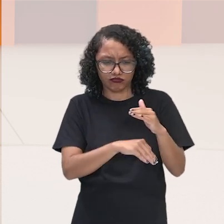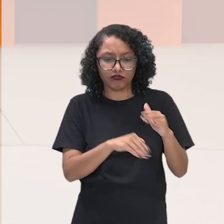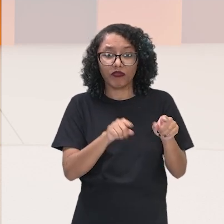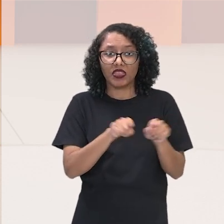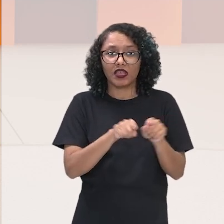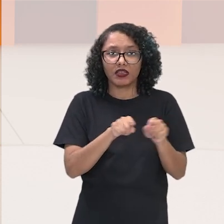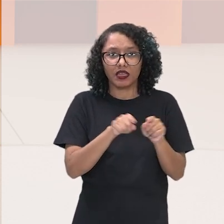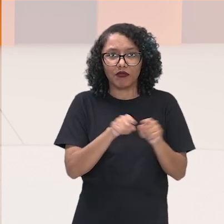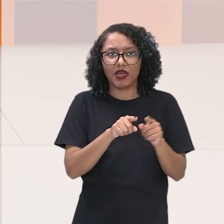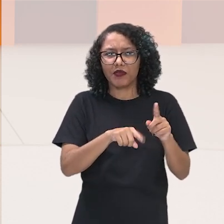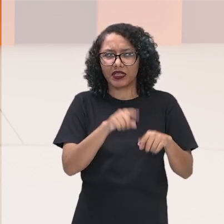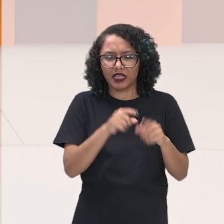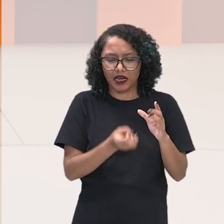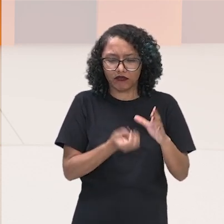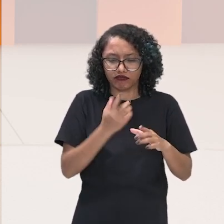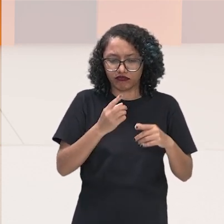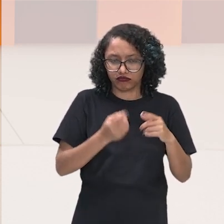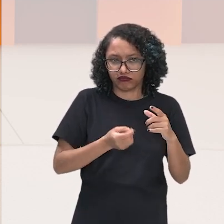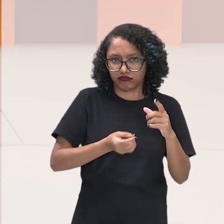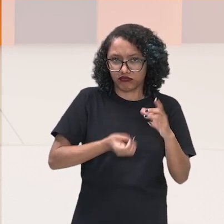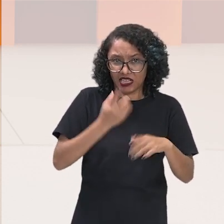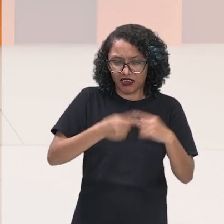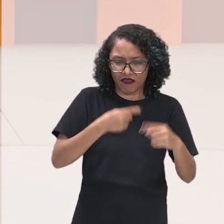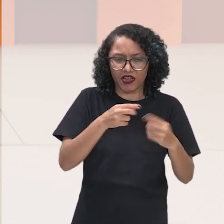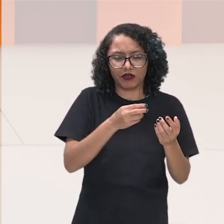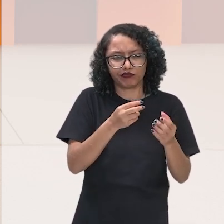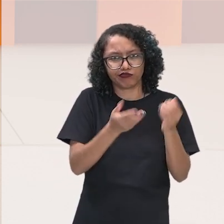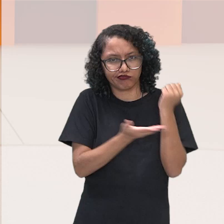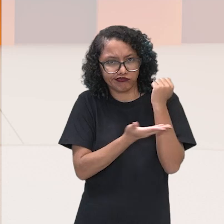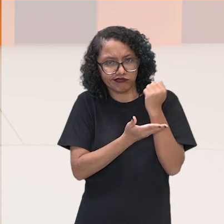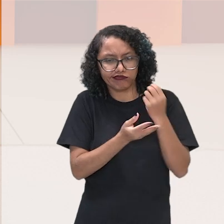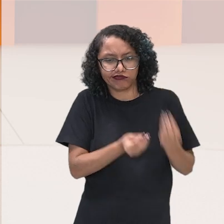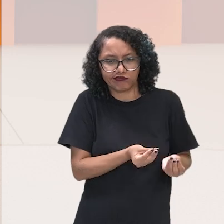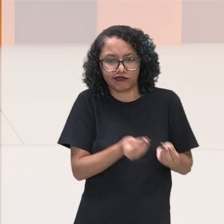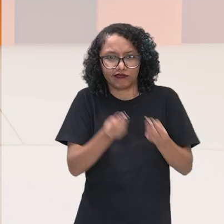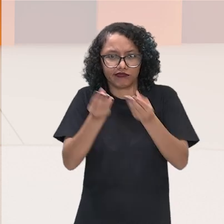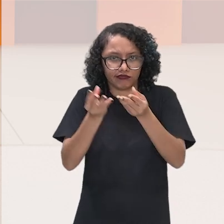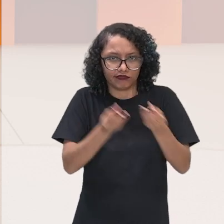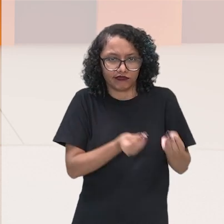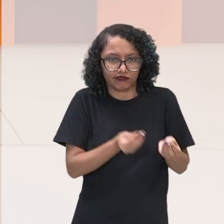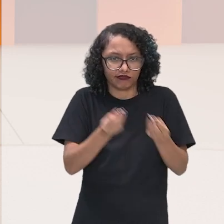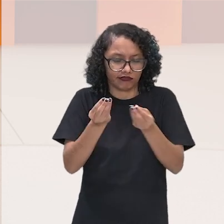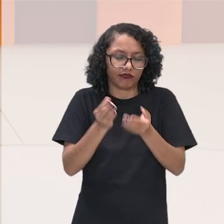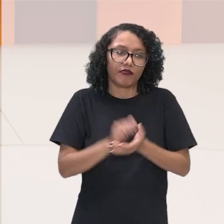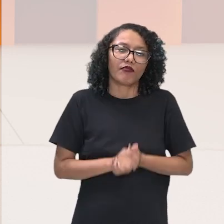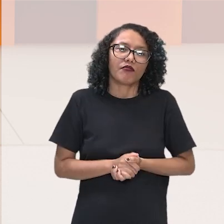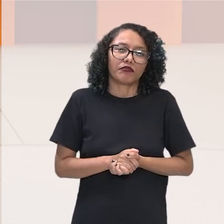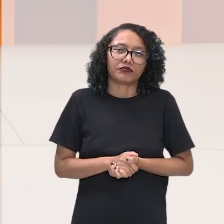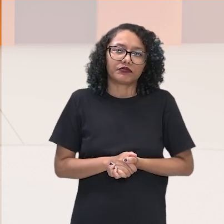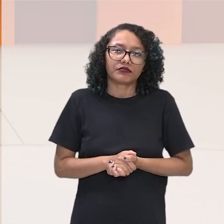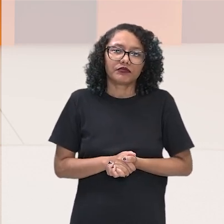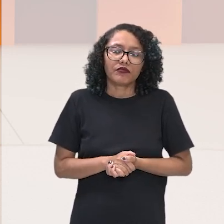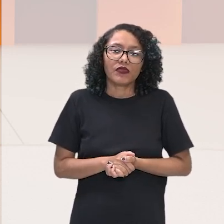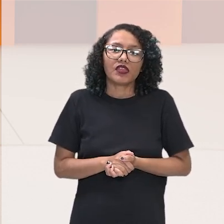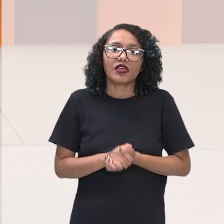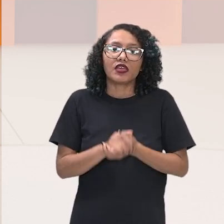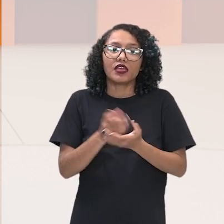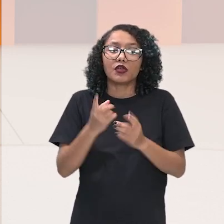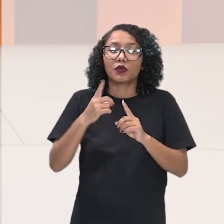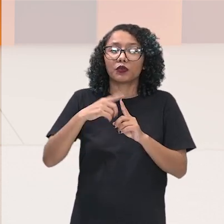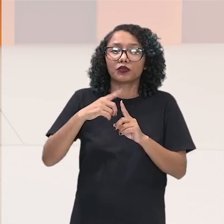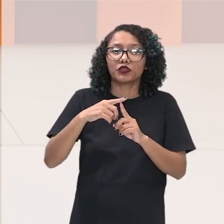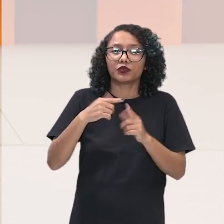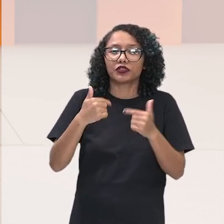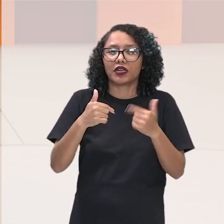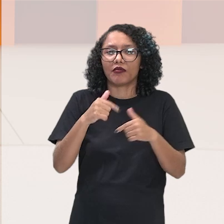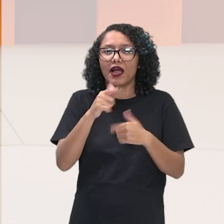de matéria-prima, que no caso era o pau-brasil. E a mão de obra utilizada neste momento era justamente a mão de obra